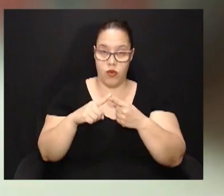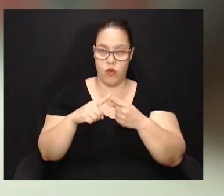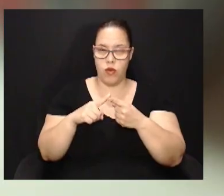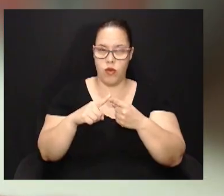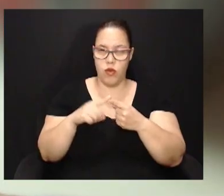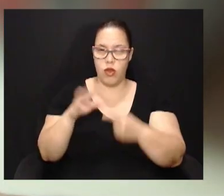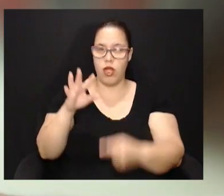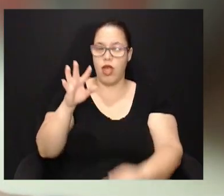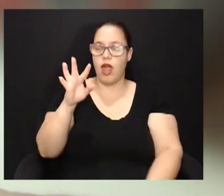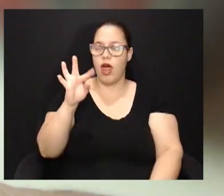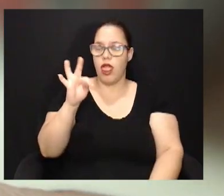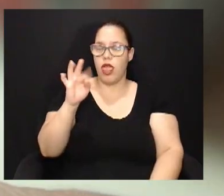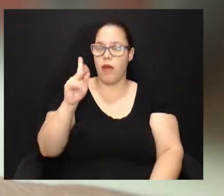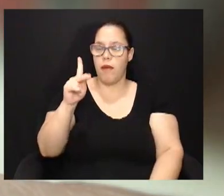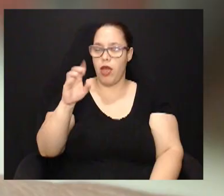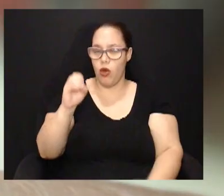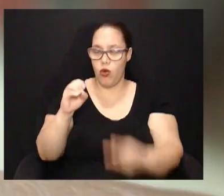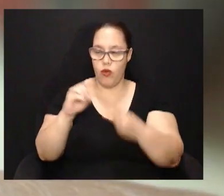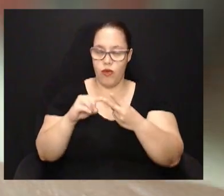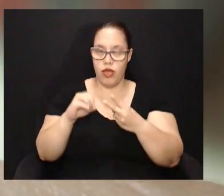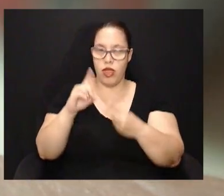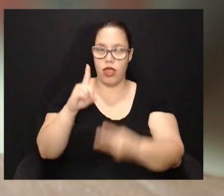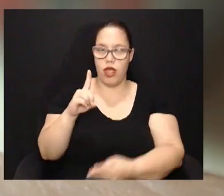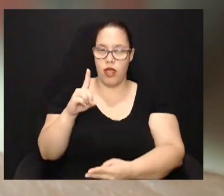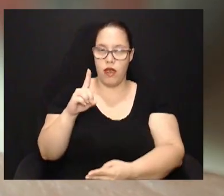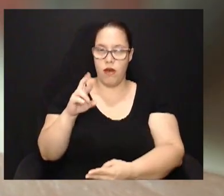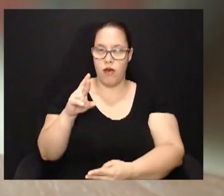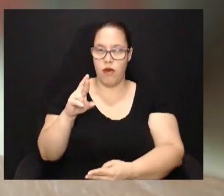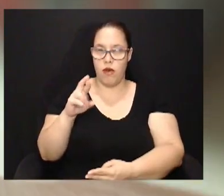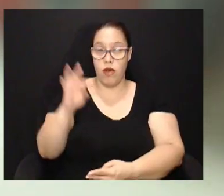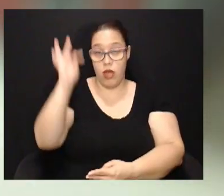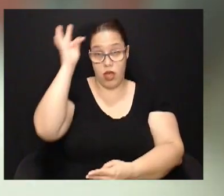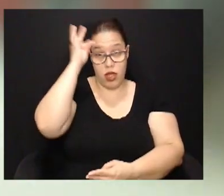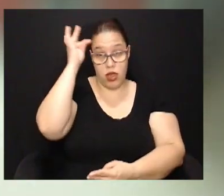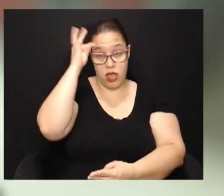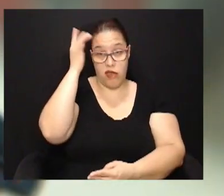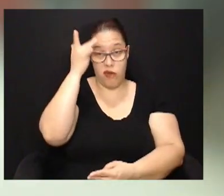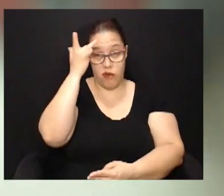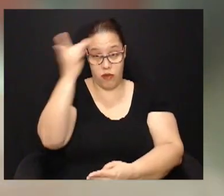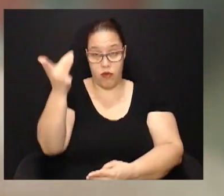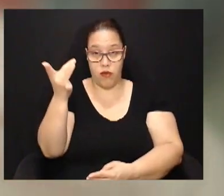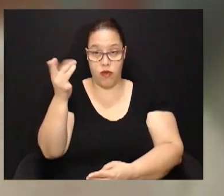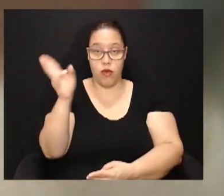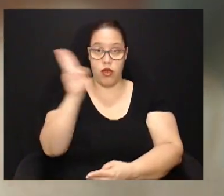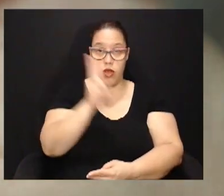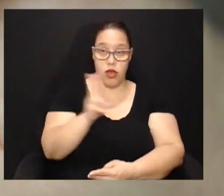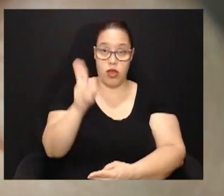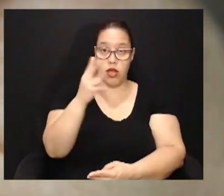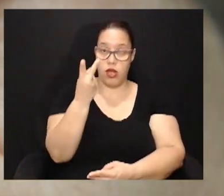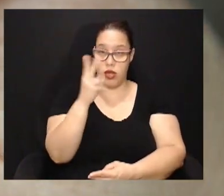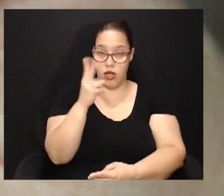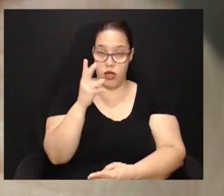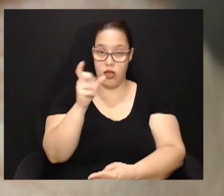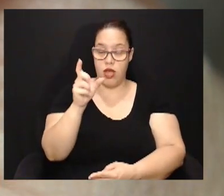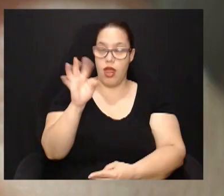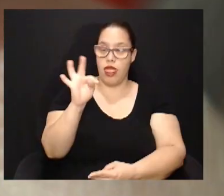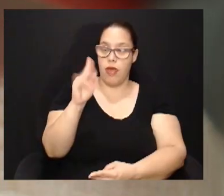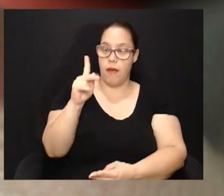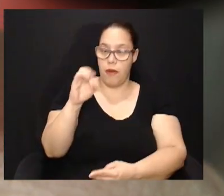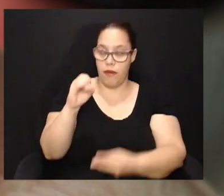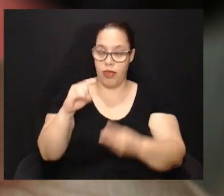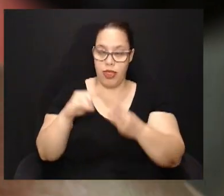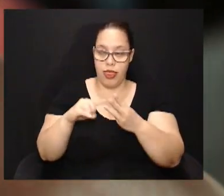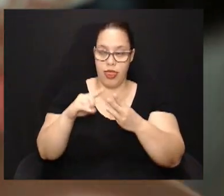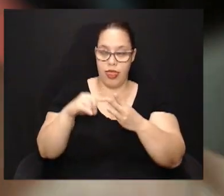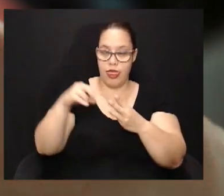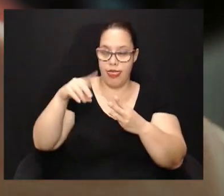chamada TPO e a outra é DMPT. Elas têm o nome técnico, mas para facilitar, são utilizadas as duas siglas, TPO